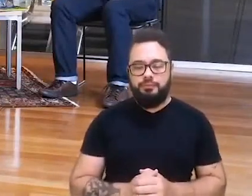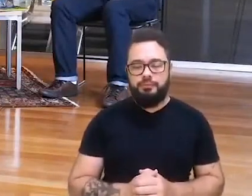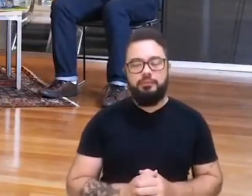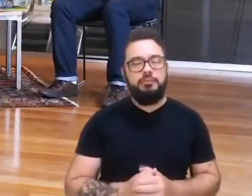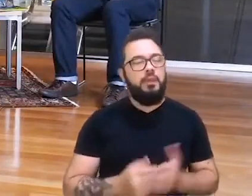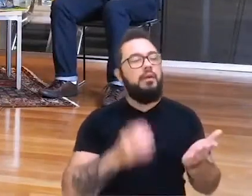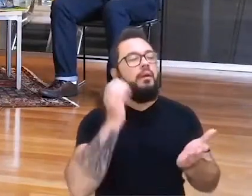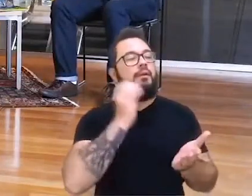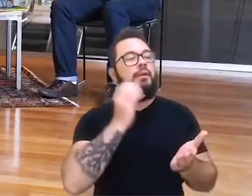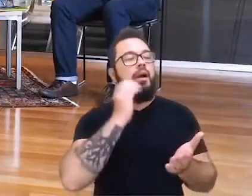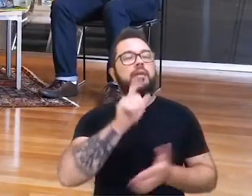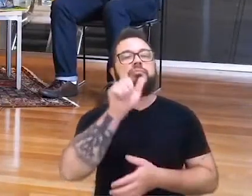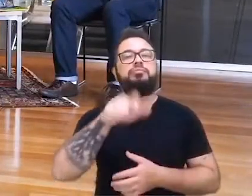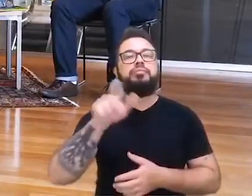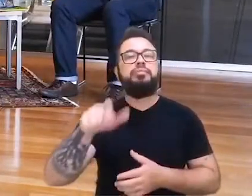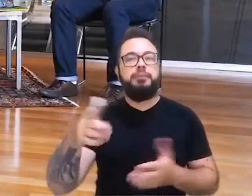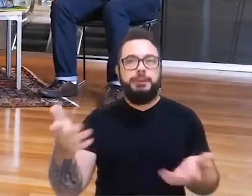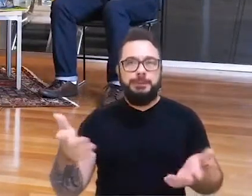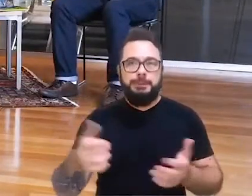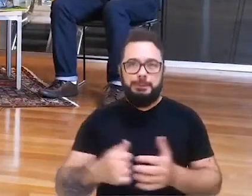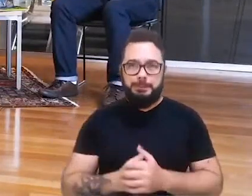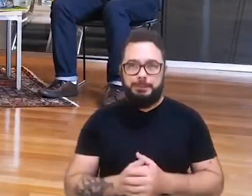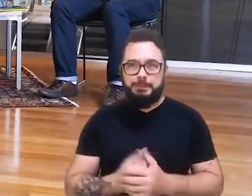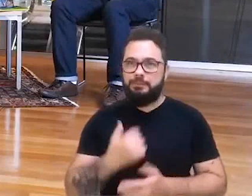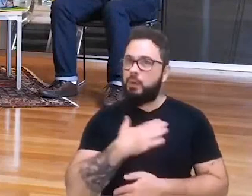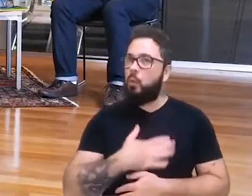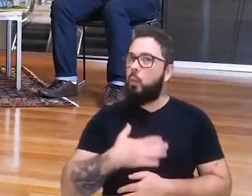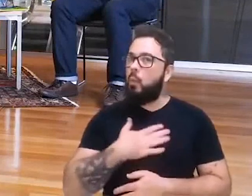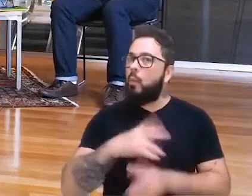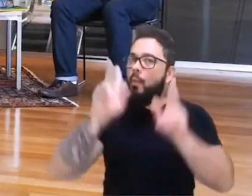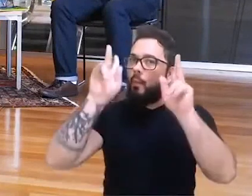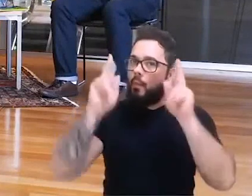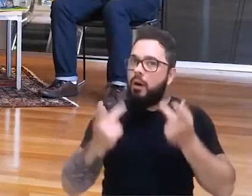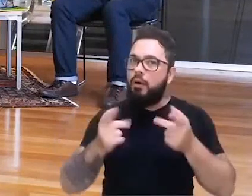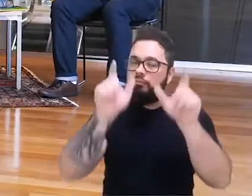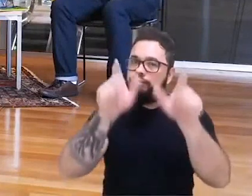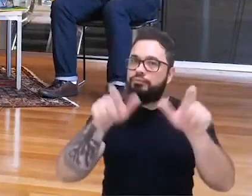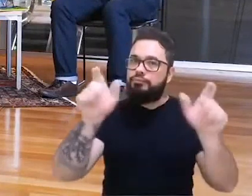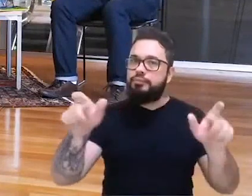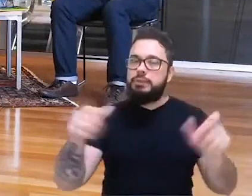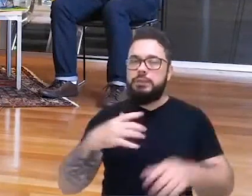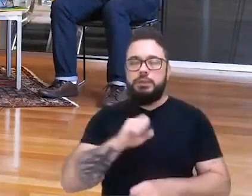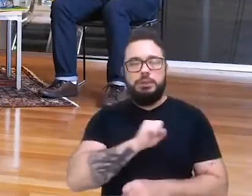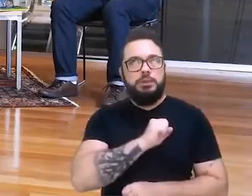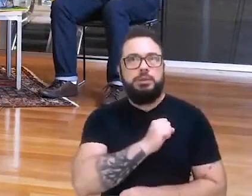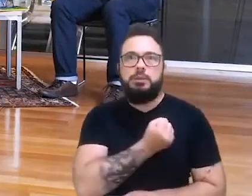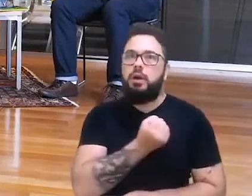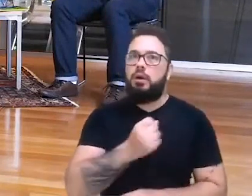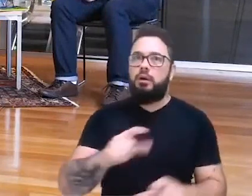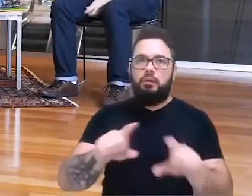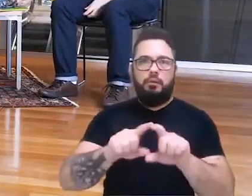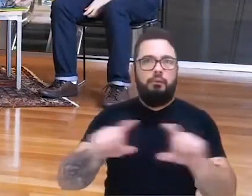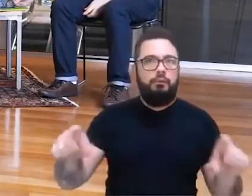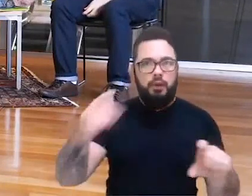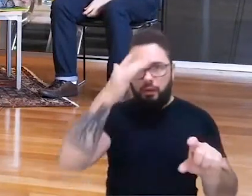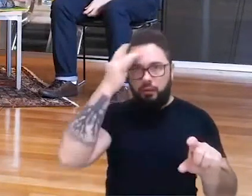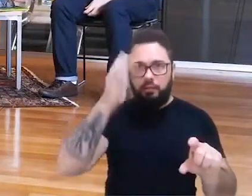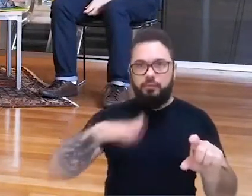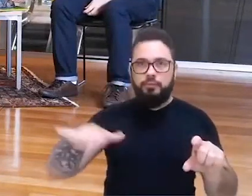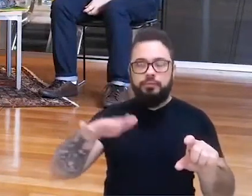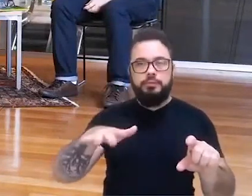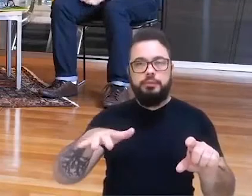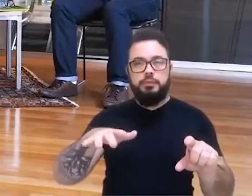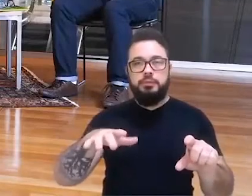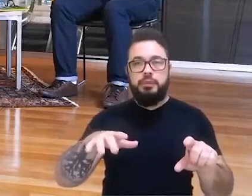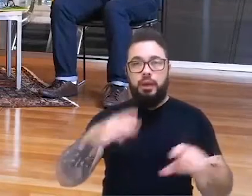você, Ferrez, seus personagens? E tu? Ah, eu gosto muito de gente. Eu tenho uma raiva daquela frase que as pessoas usam.